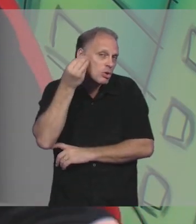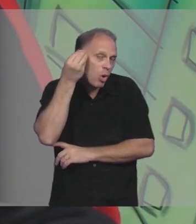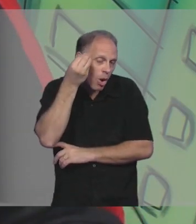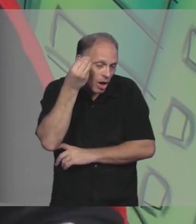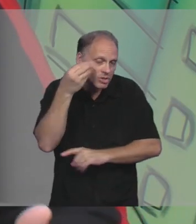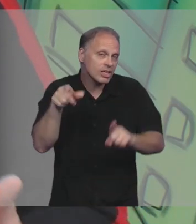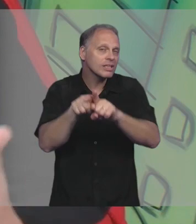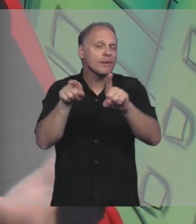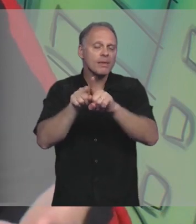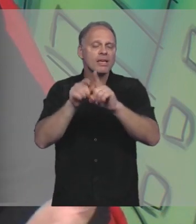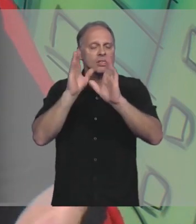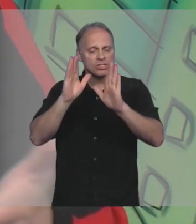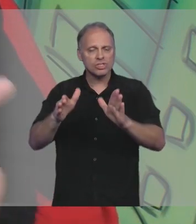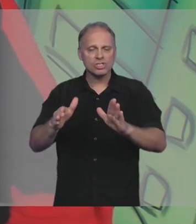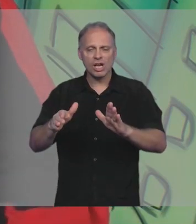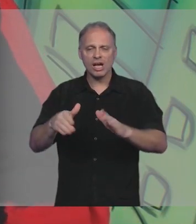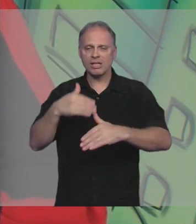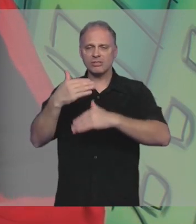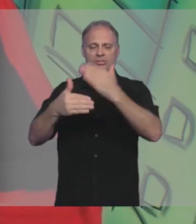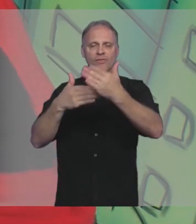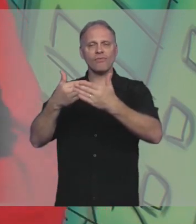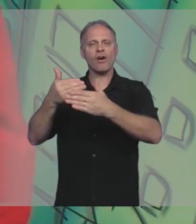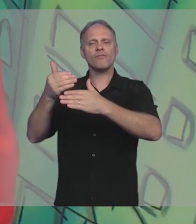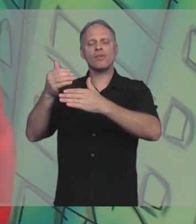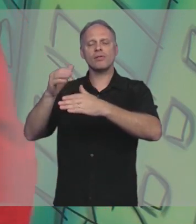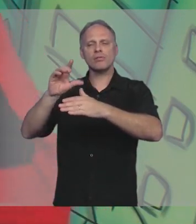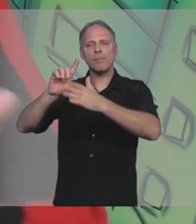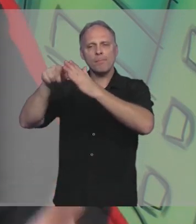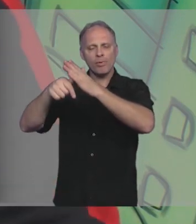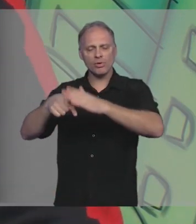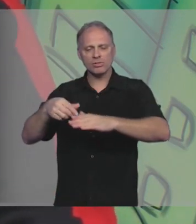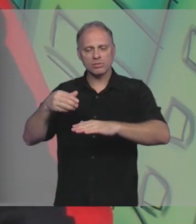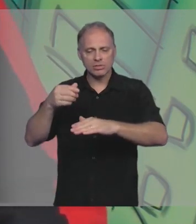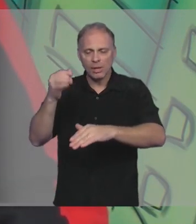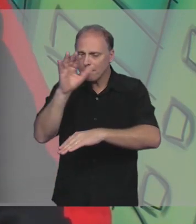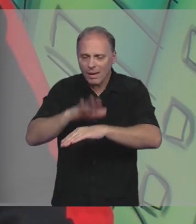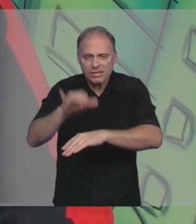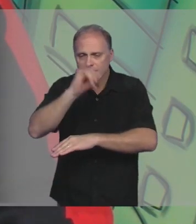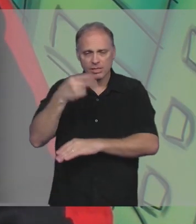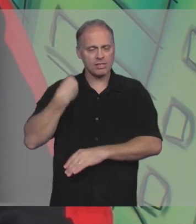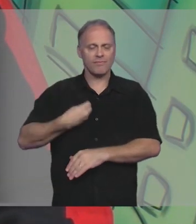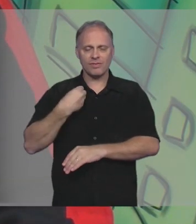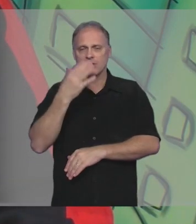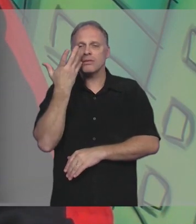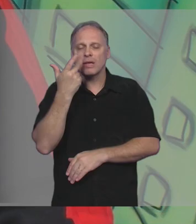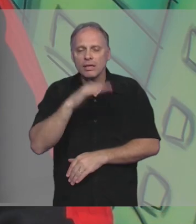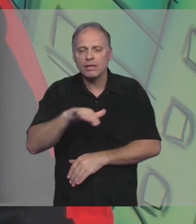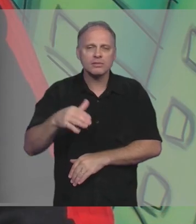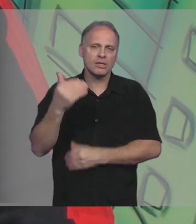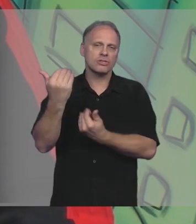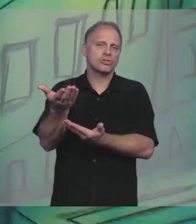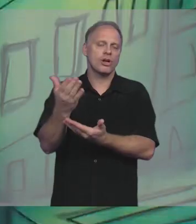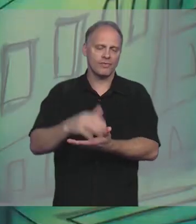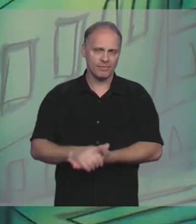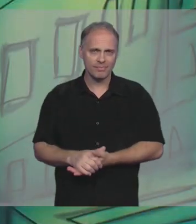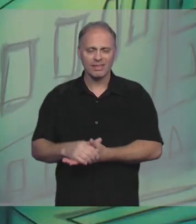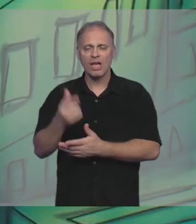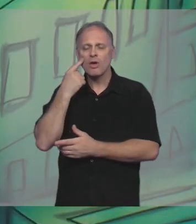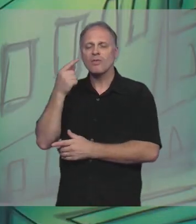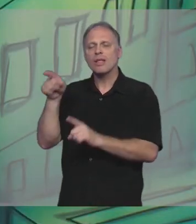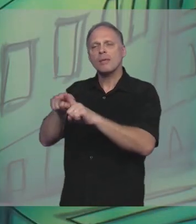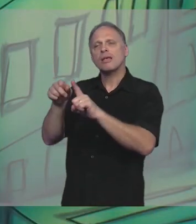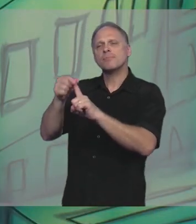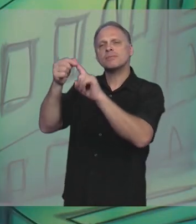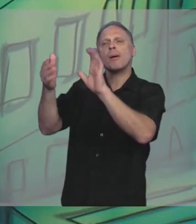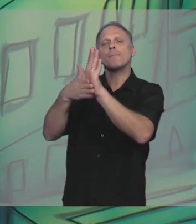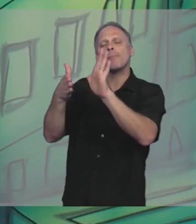como você diz, ela deixa de ser desenvolvida na fase mais importante da sua vida. Professor, quero ouvir o senhor sobre as principais propostas,